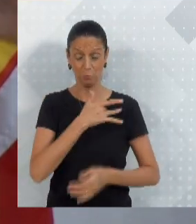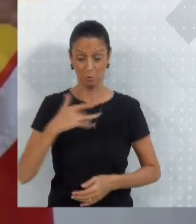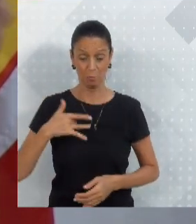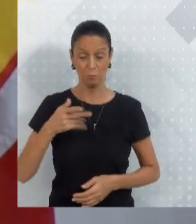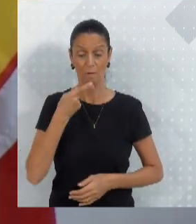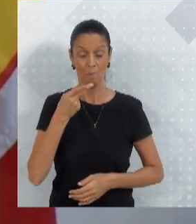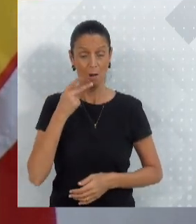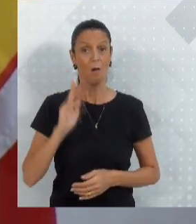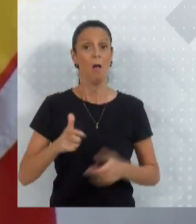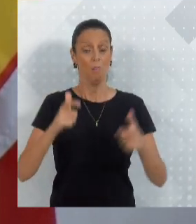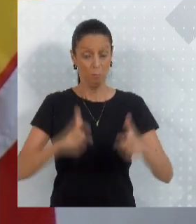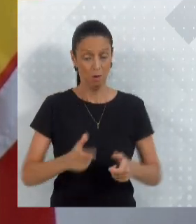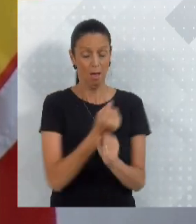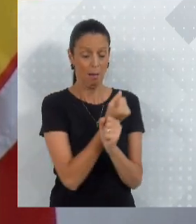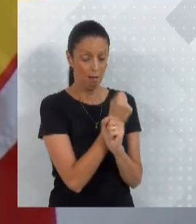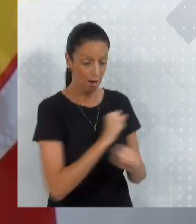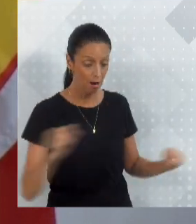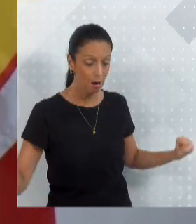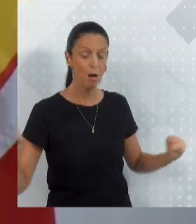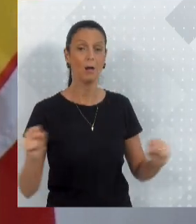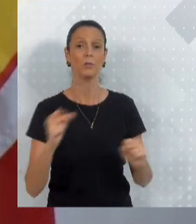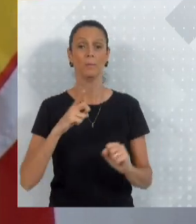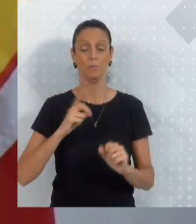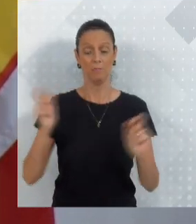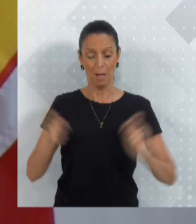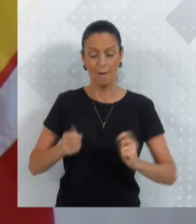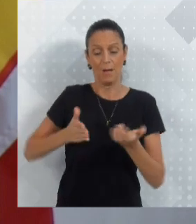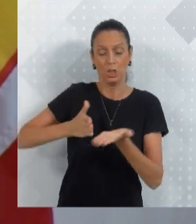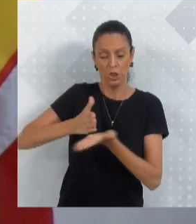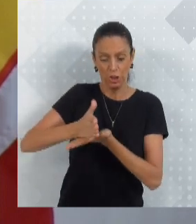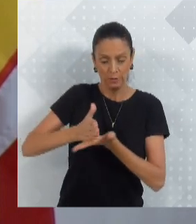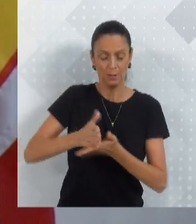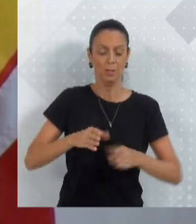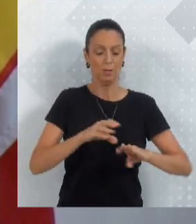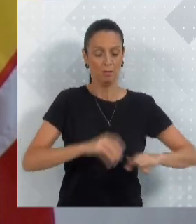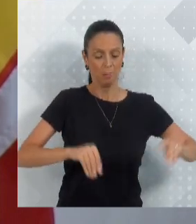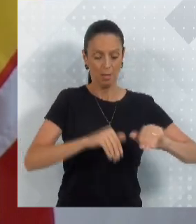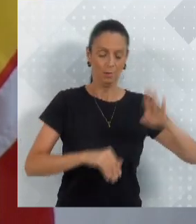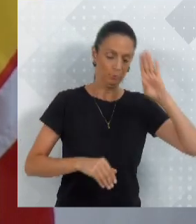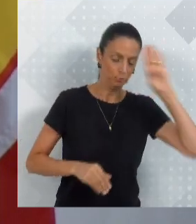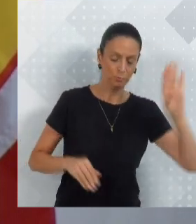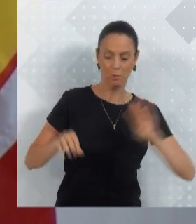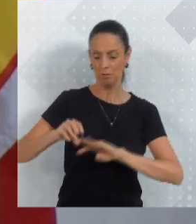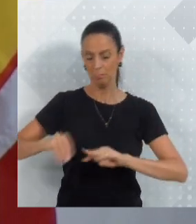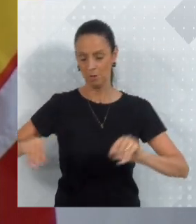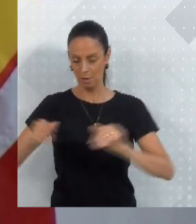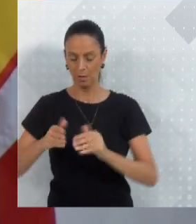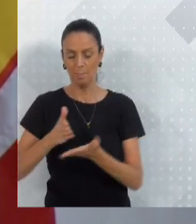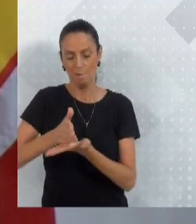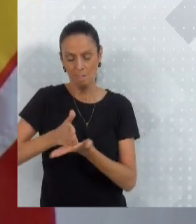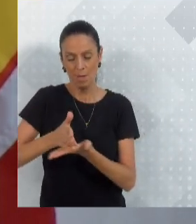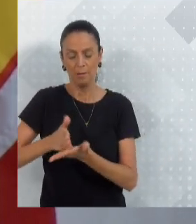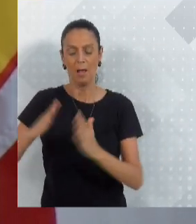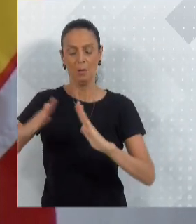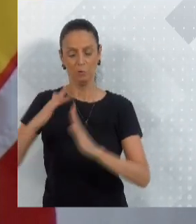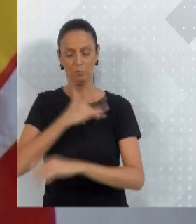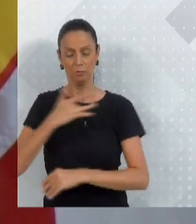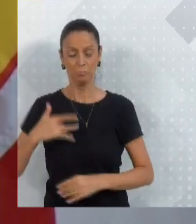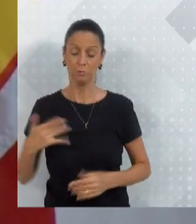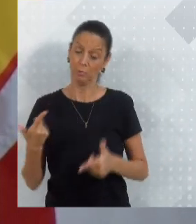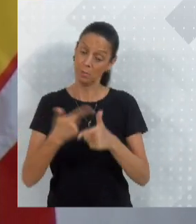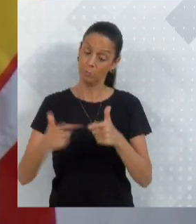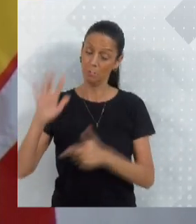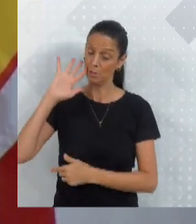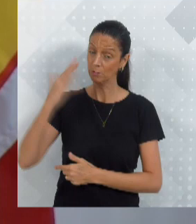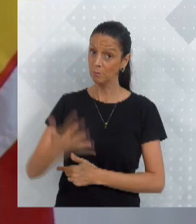também haveria um espaço, né, para atendimento da saúde. Então, que esse embrulho todo se resolva, ou, se